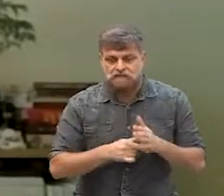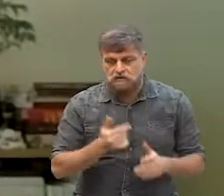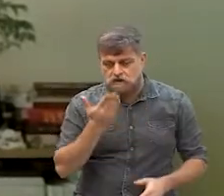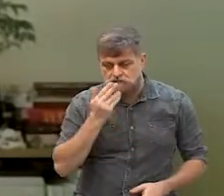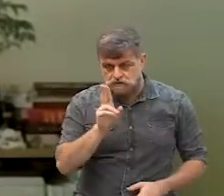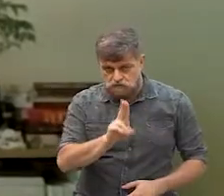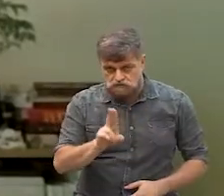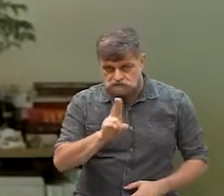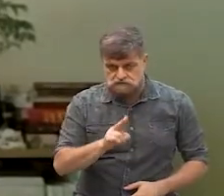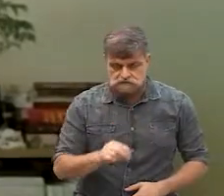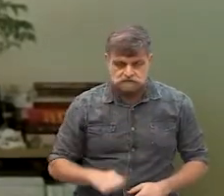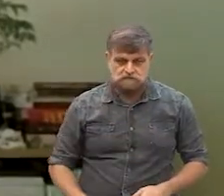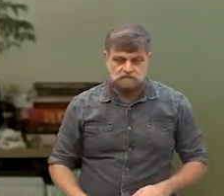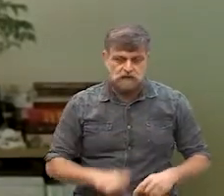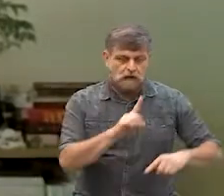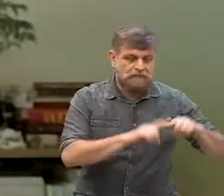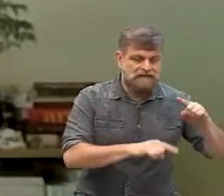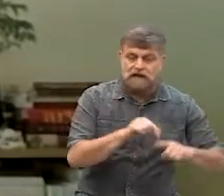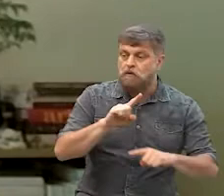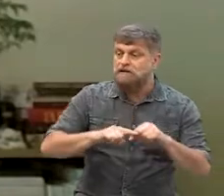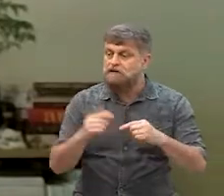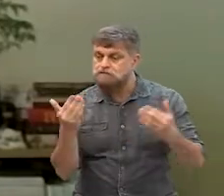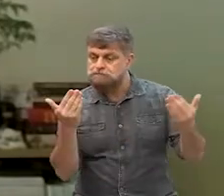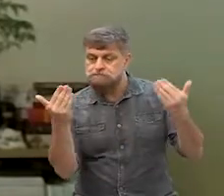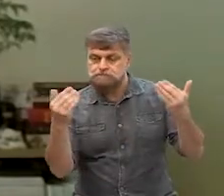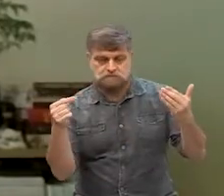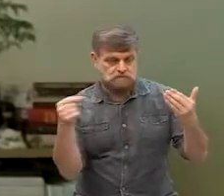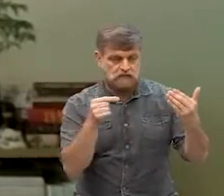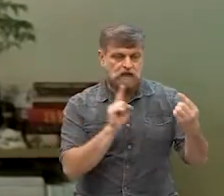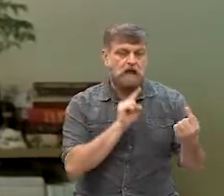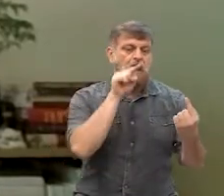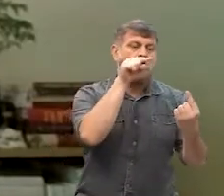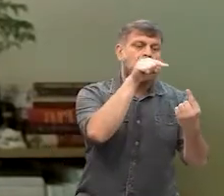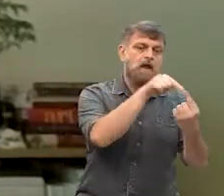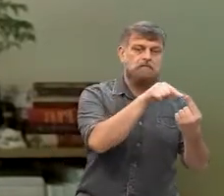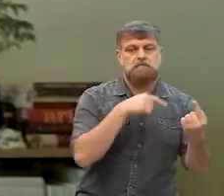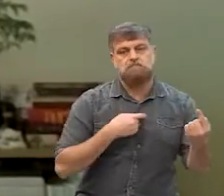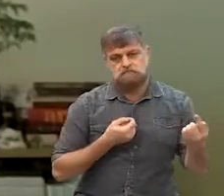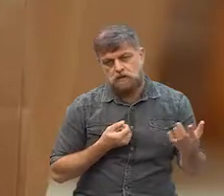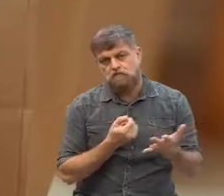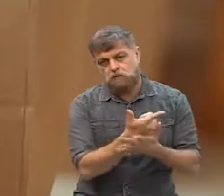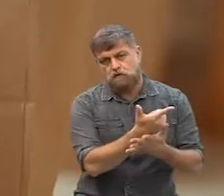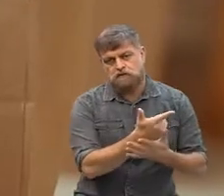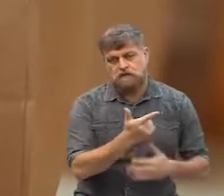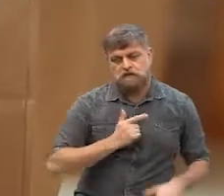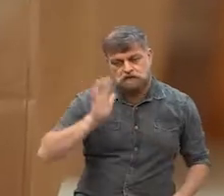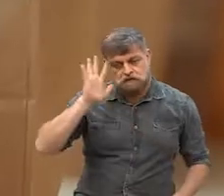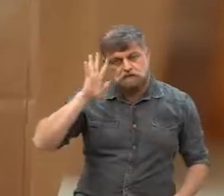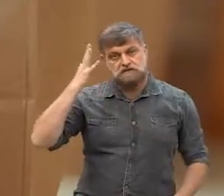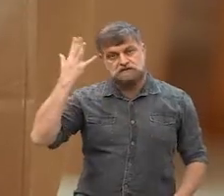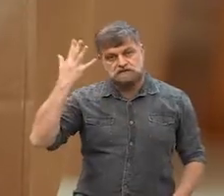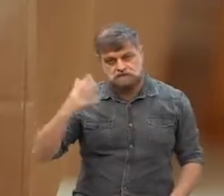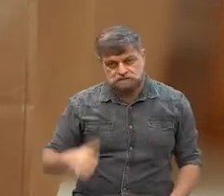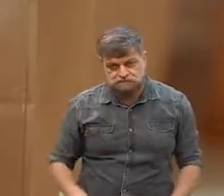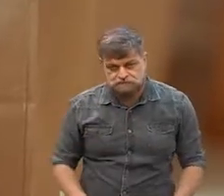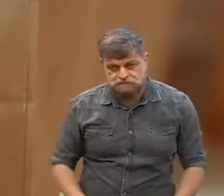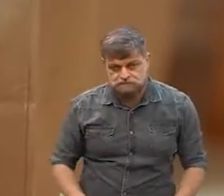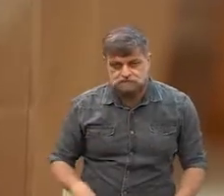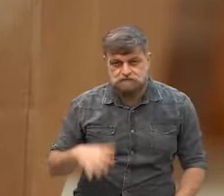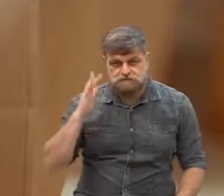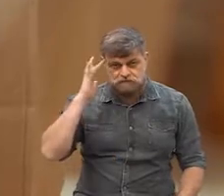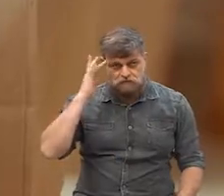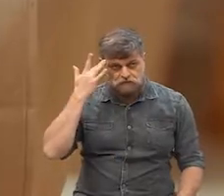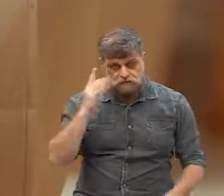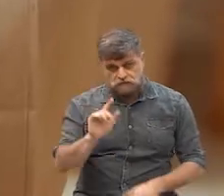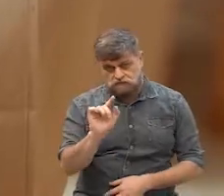o A ou B vai suprir minhas expectativas, né, vai suprir o que eu quero, e assim eu decido o que eu compro. Eu acho